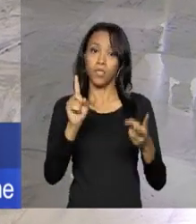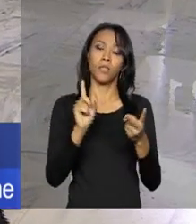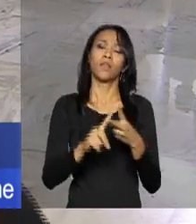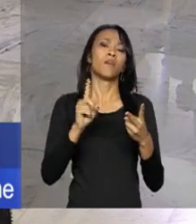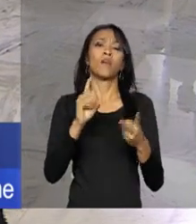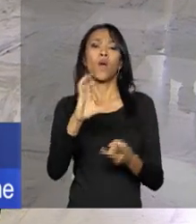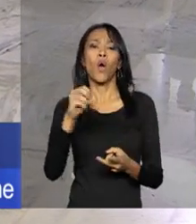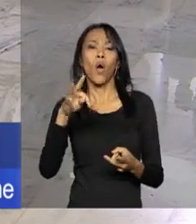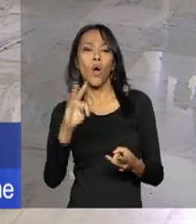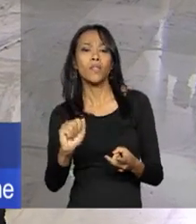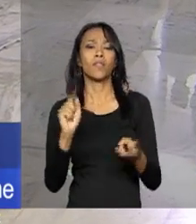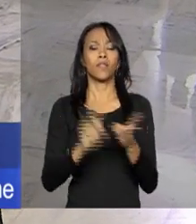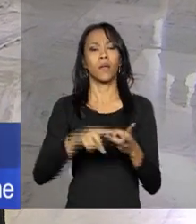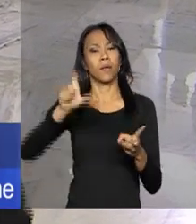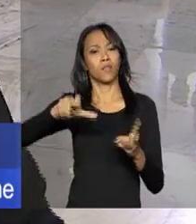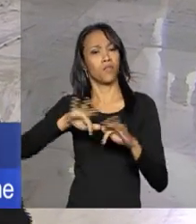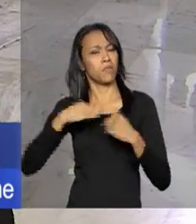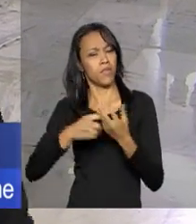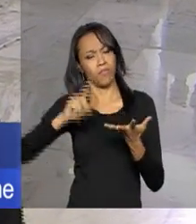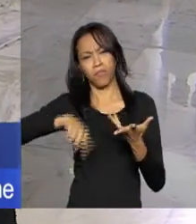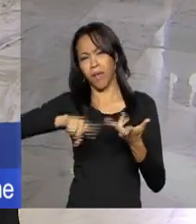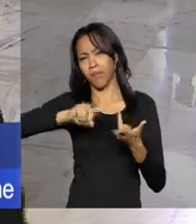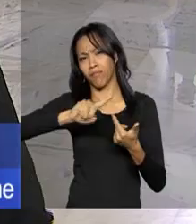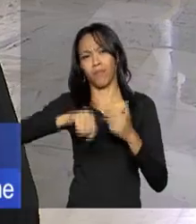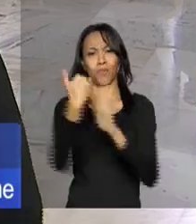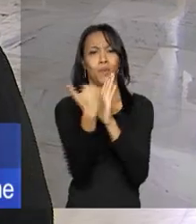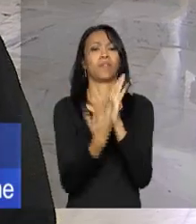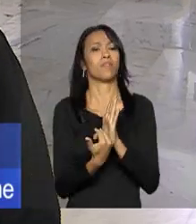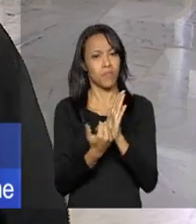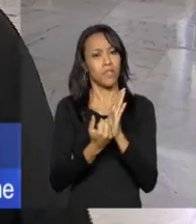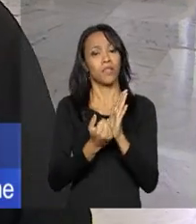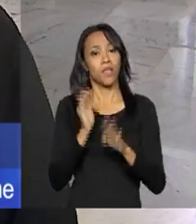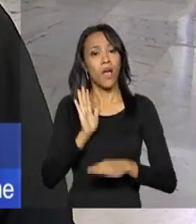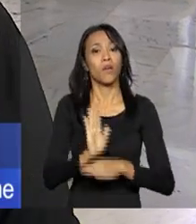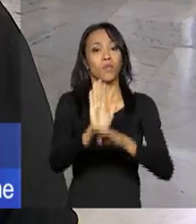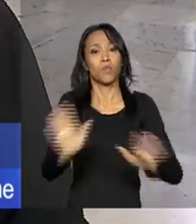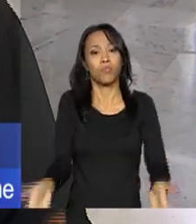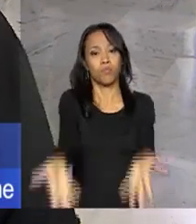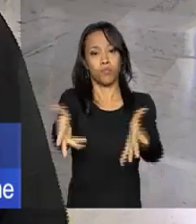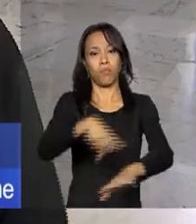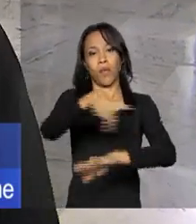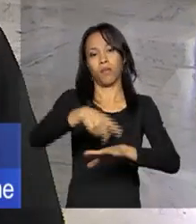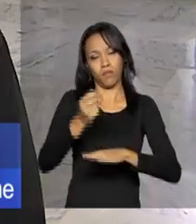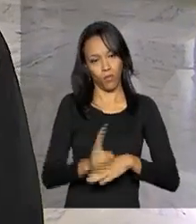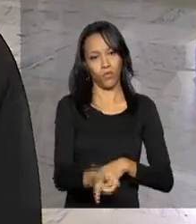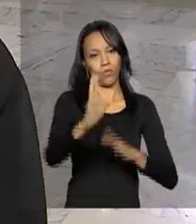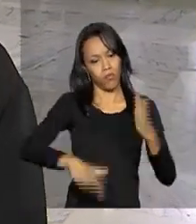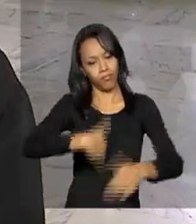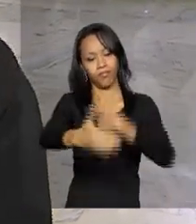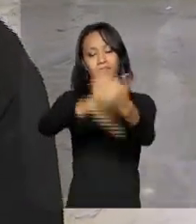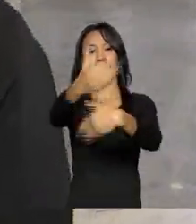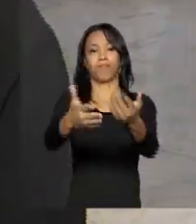Bolsa Família isso aparece em tantas outras ações que afirmam a necessidade do Brasil continuar avançando e avançando dentro da